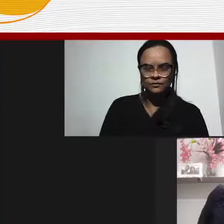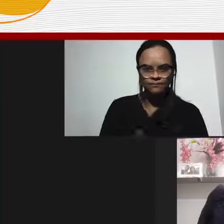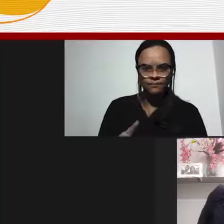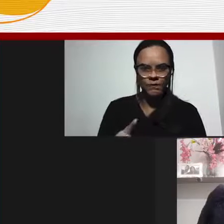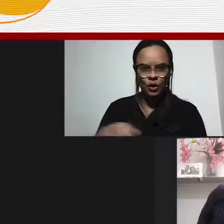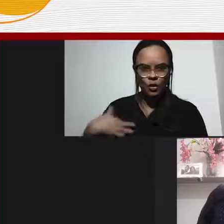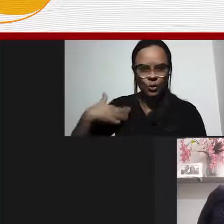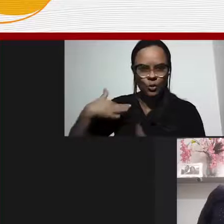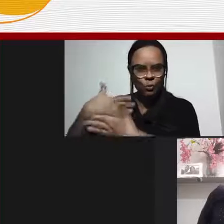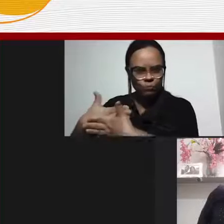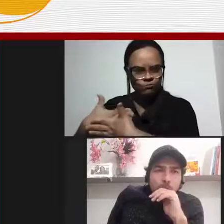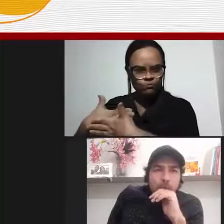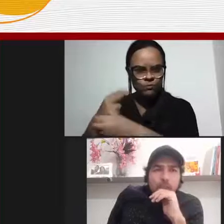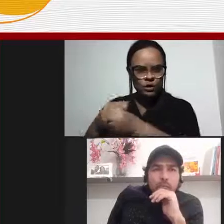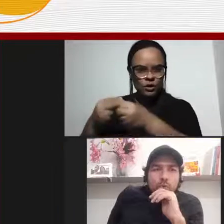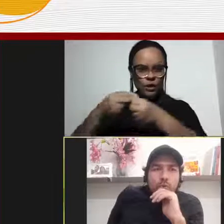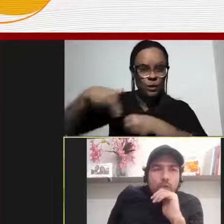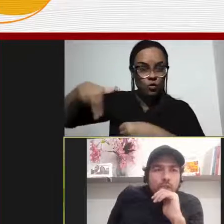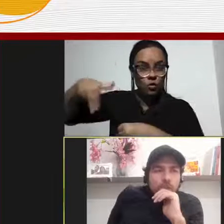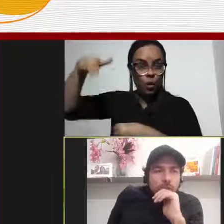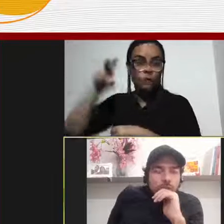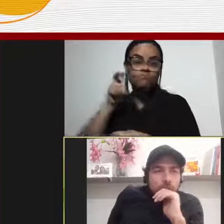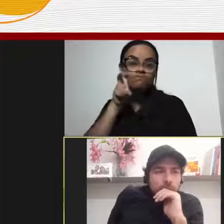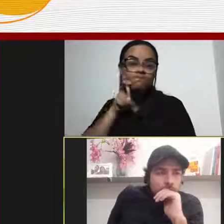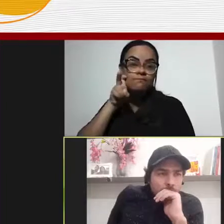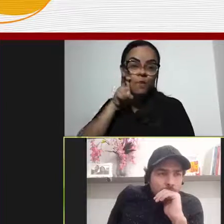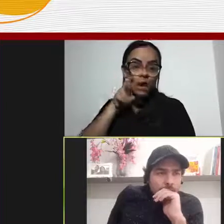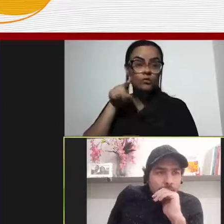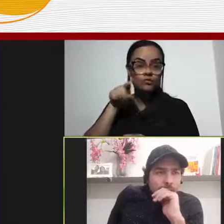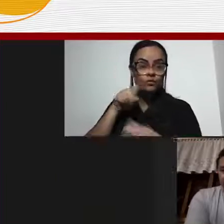você vem de uma cidade do Rio Grande do Norte,